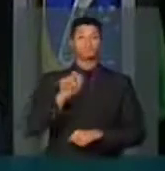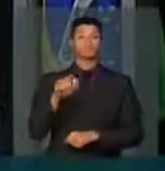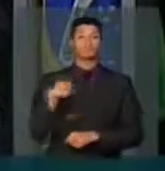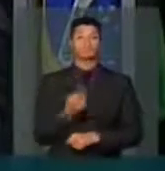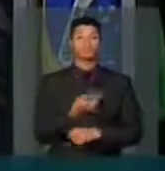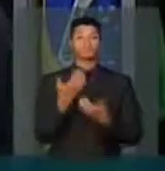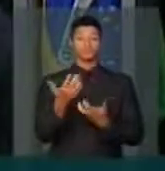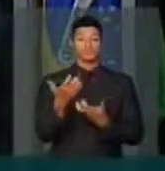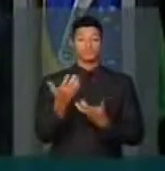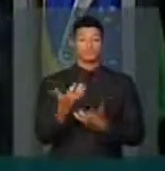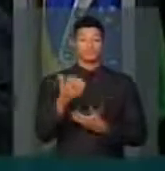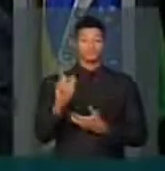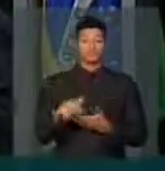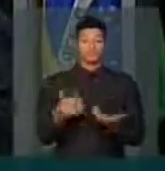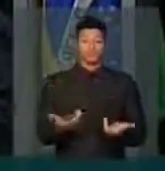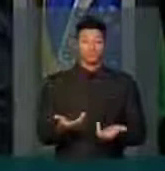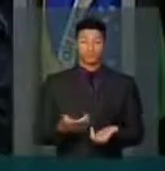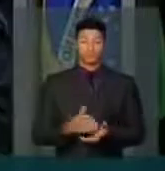queremos é